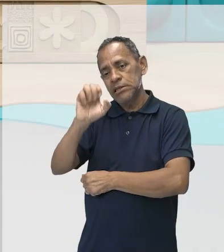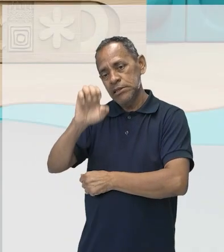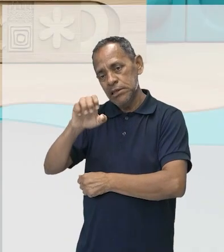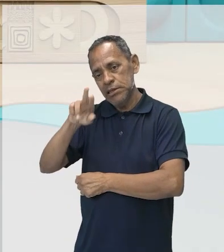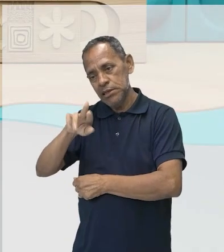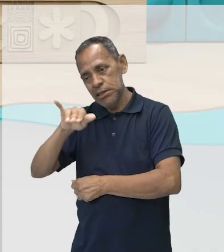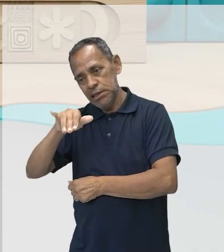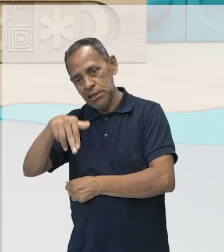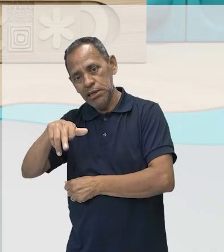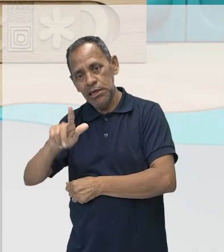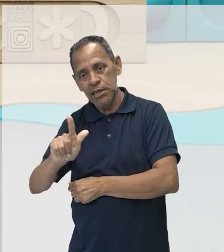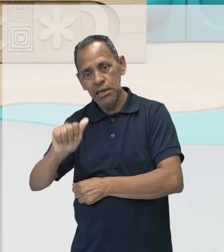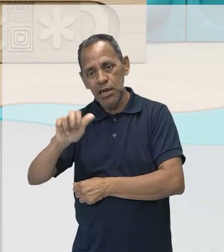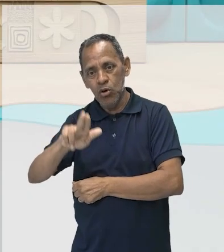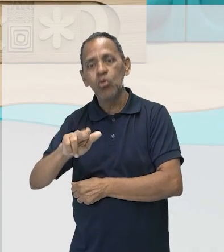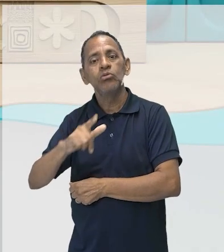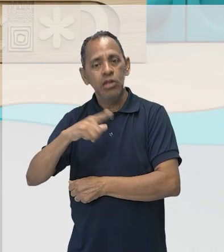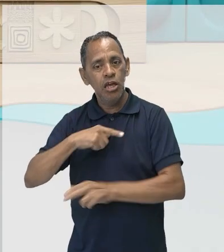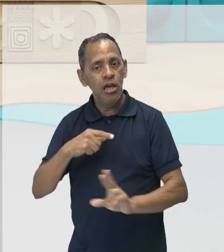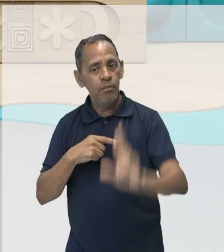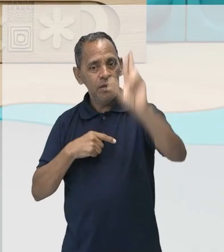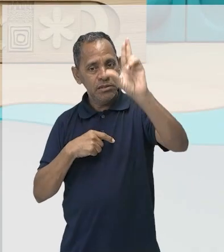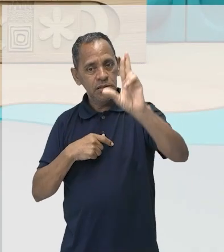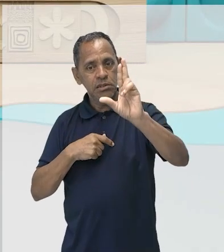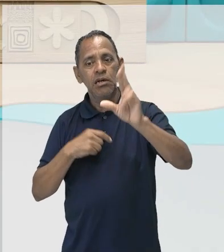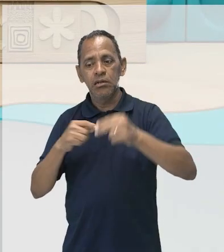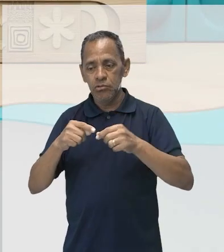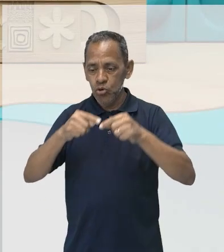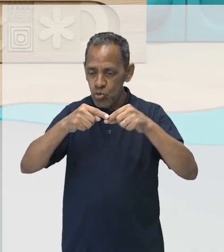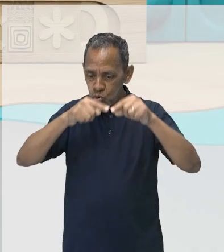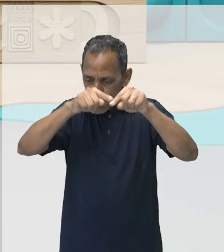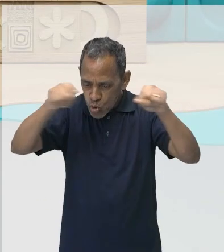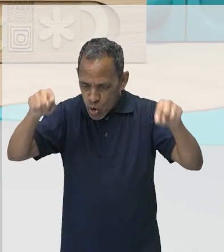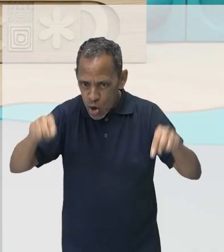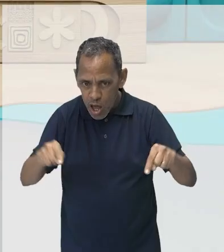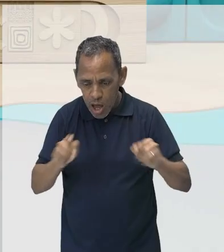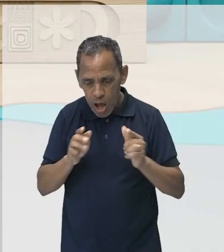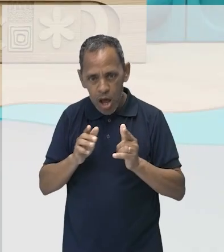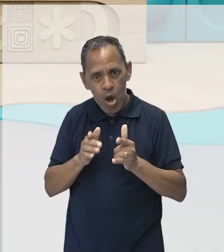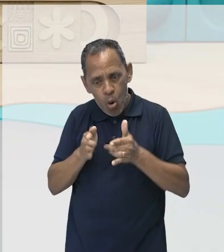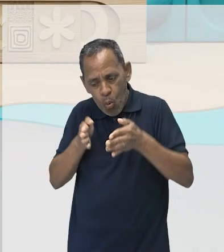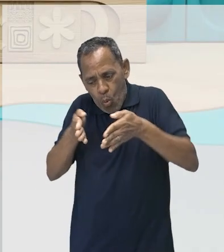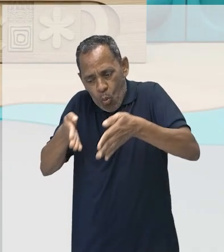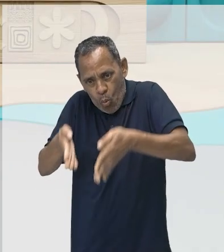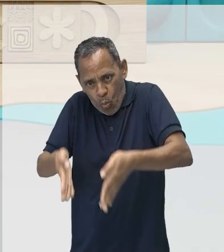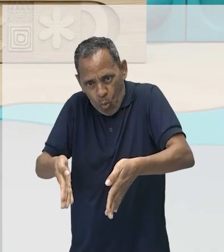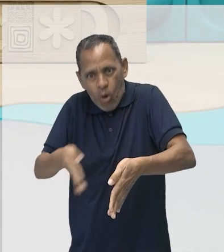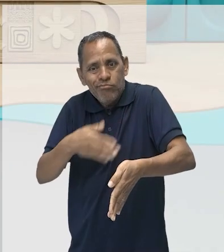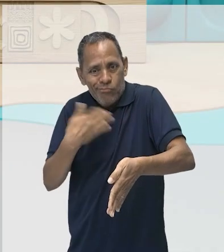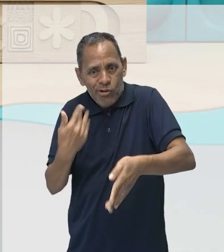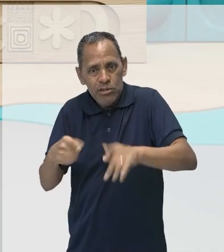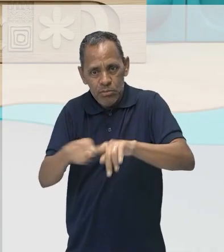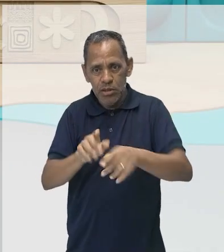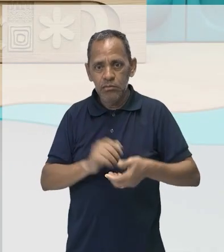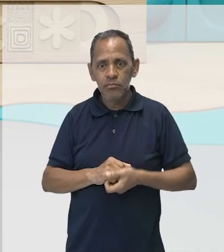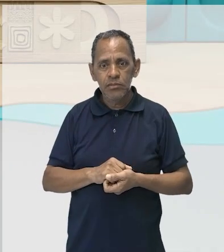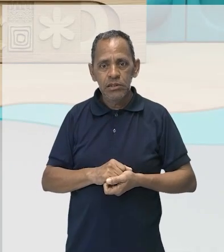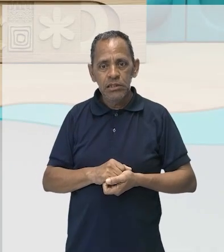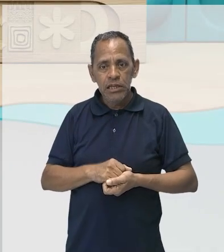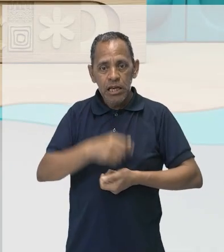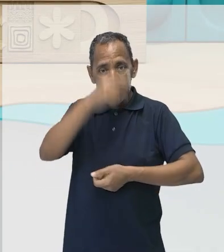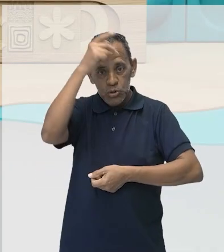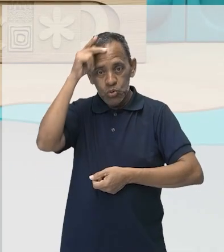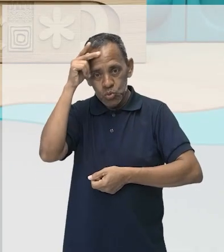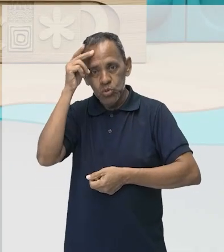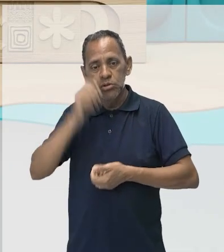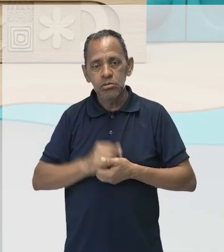essa história. Lá tem até a representatividade de um cemitério. Então, muitos perderam a vida, mas os senhores que